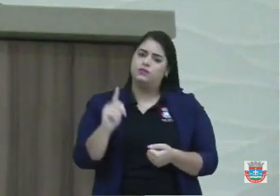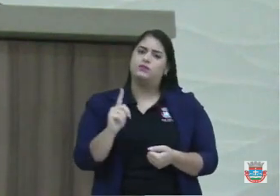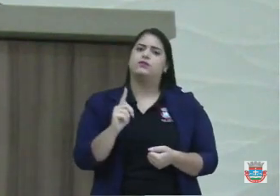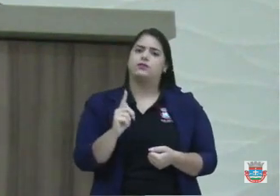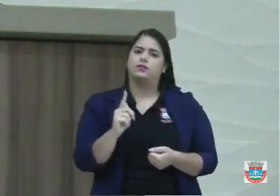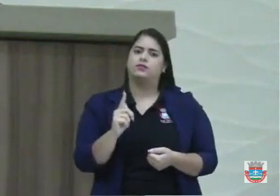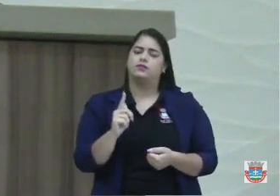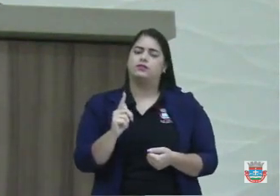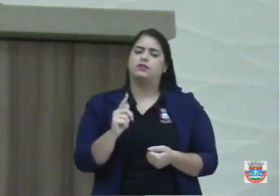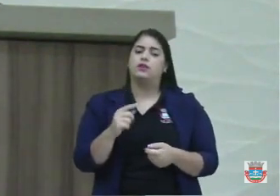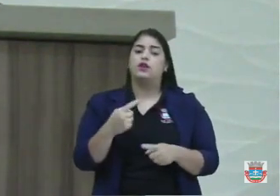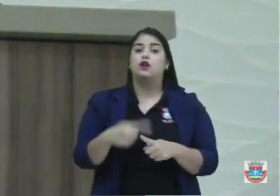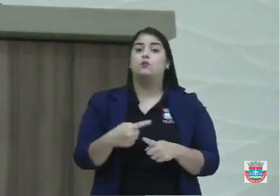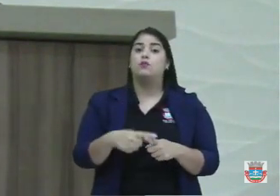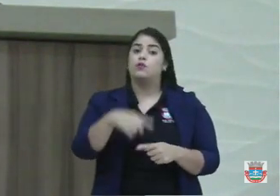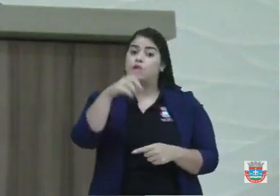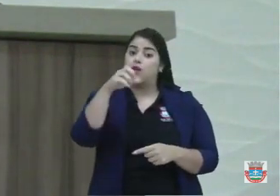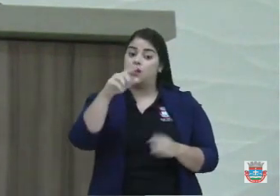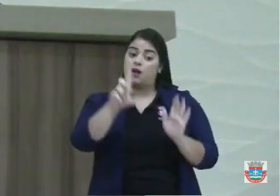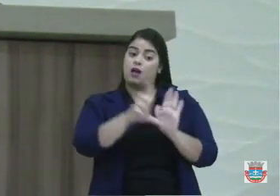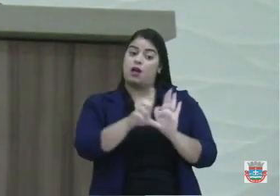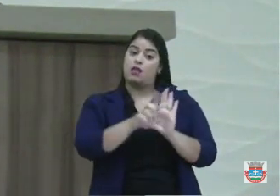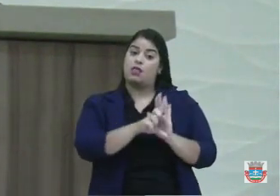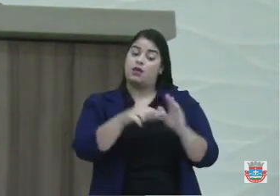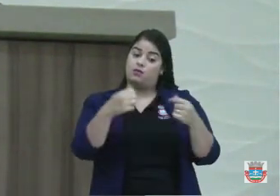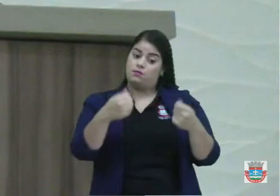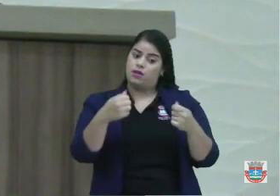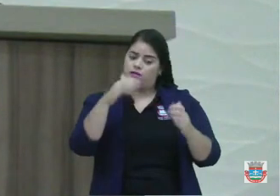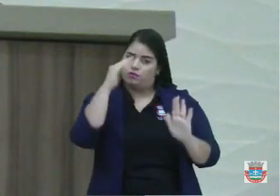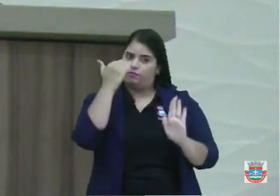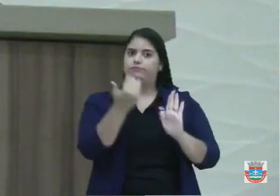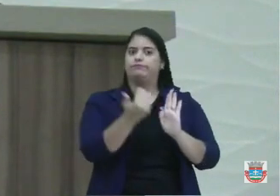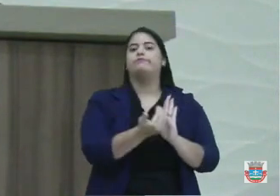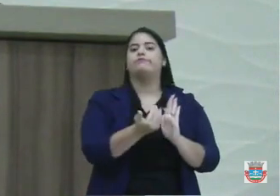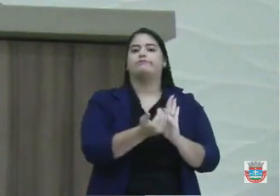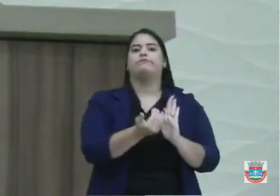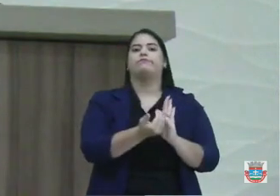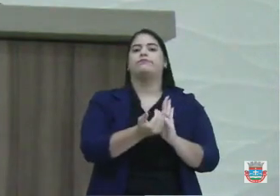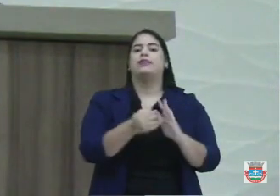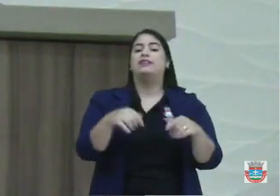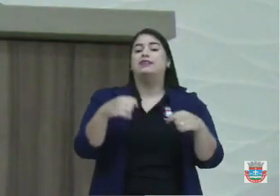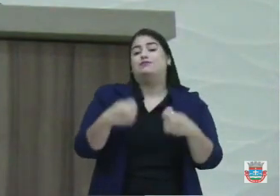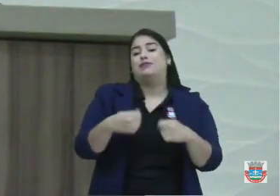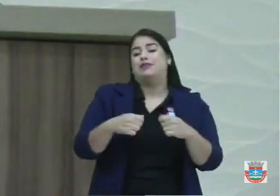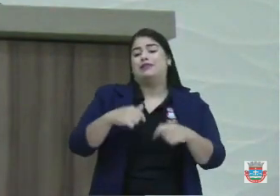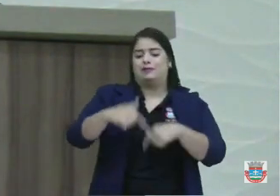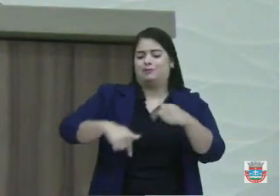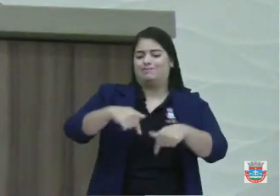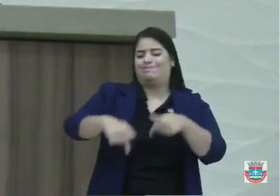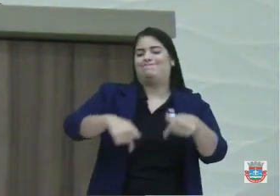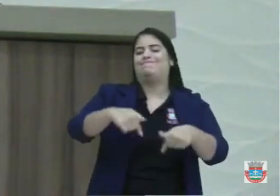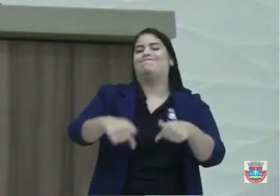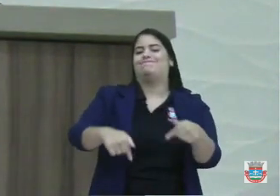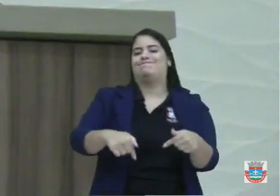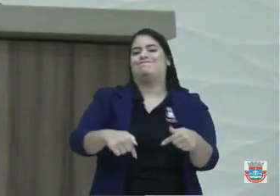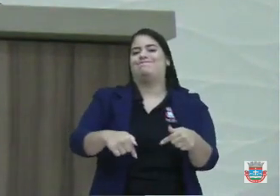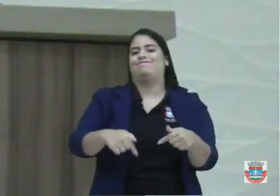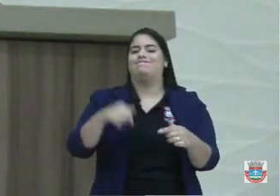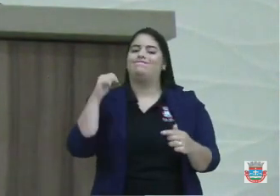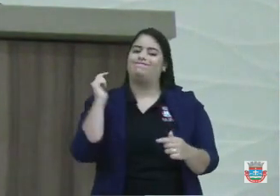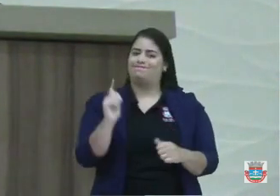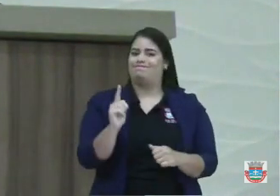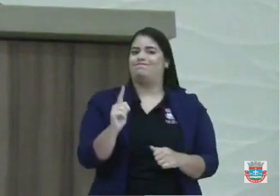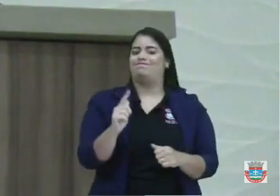né? Porque a lei tem que ser cumprida. E também a gente temos que lutar para que isso venha a acontecer no